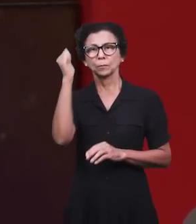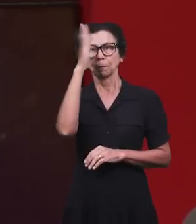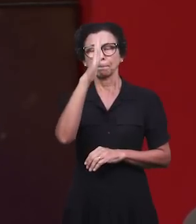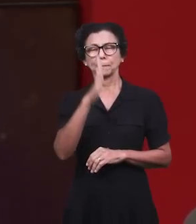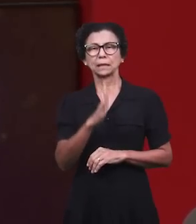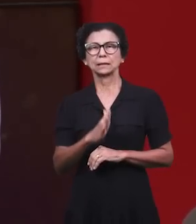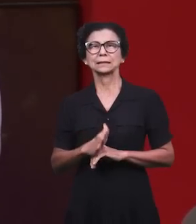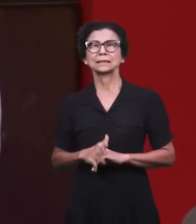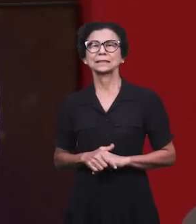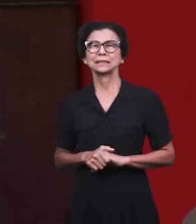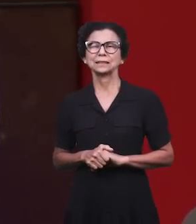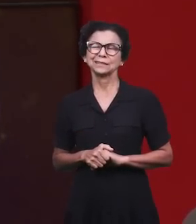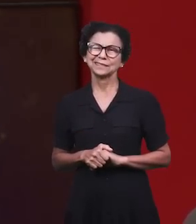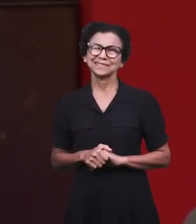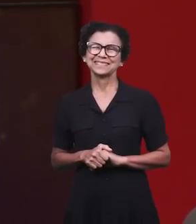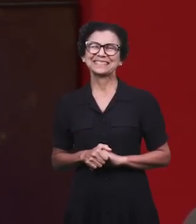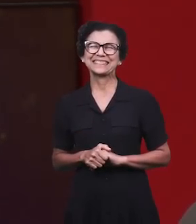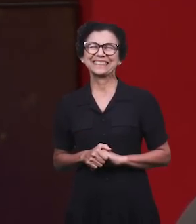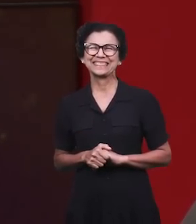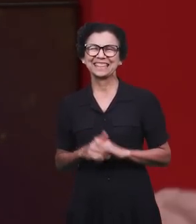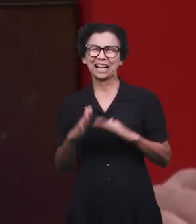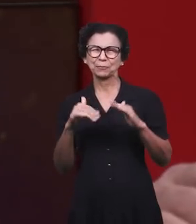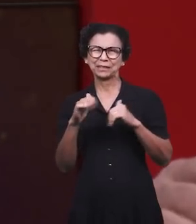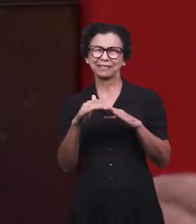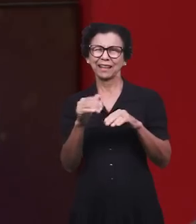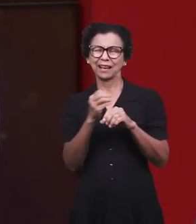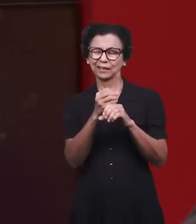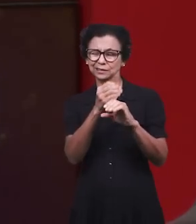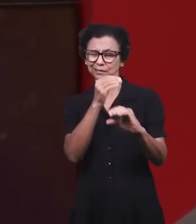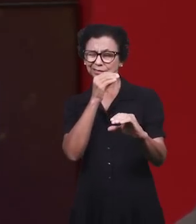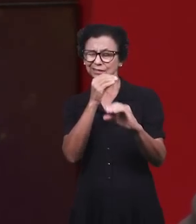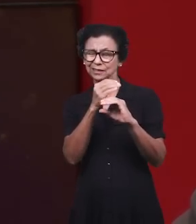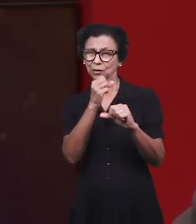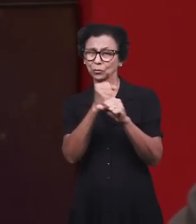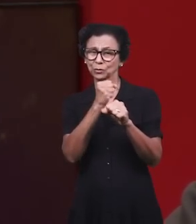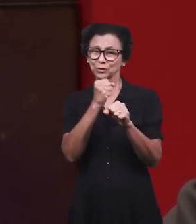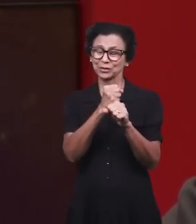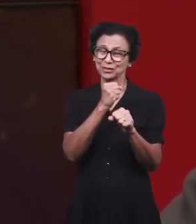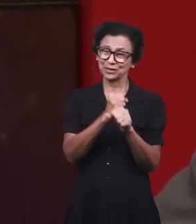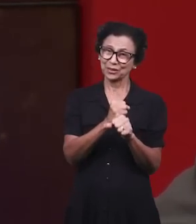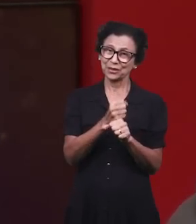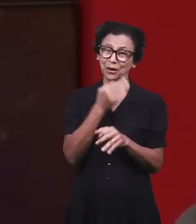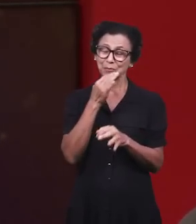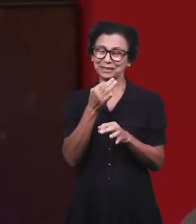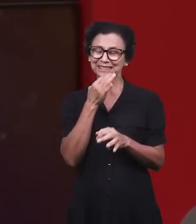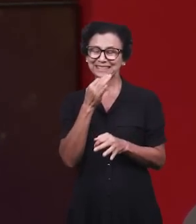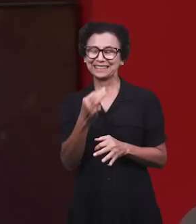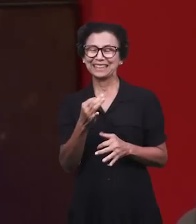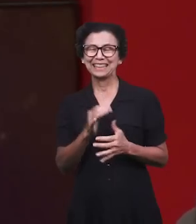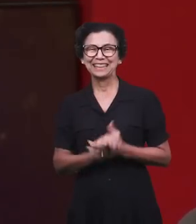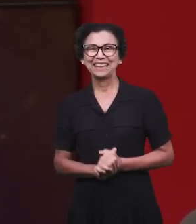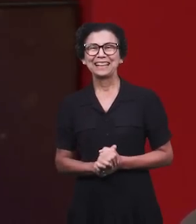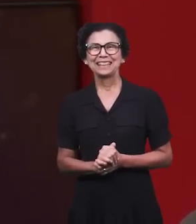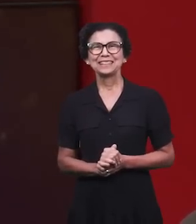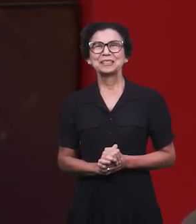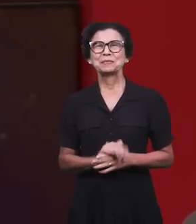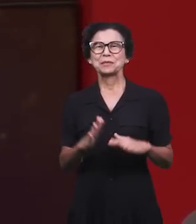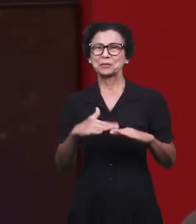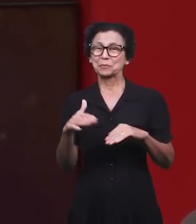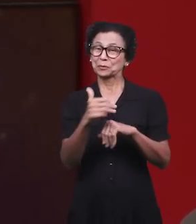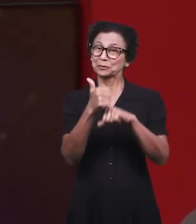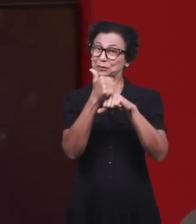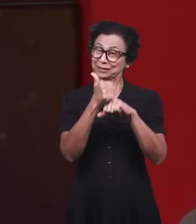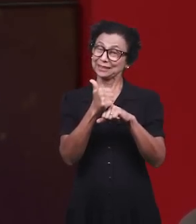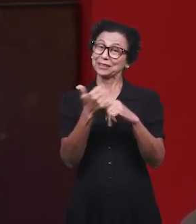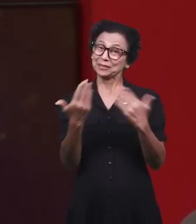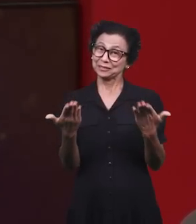de engenharia, né, a gente dá umas opiniões, né, mas ninguém melhor que o próprio profissional da área para poder falar,